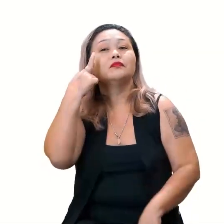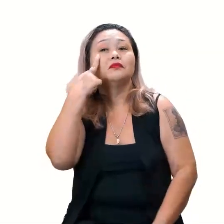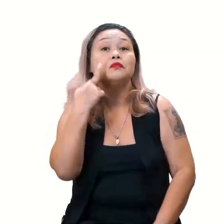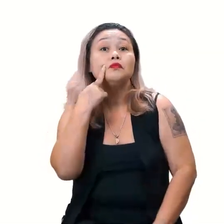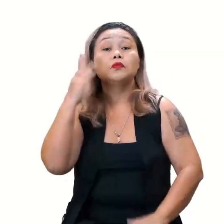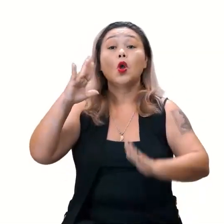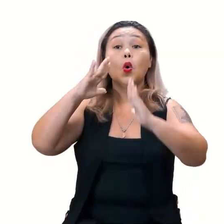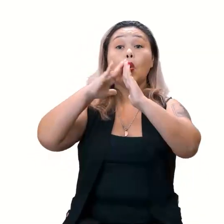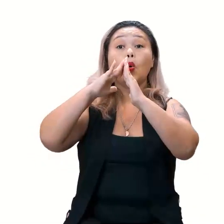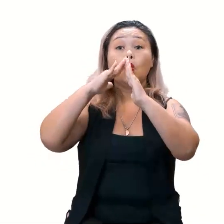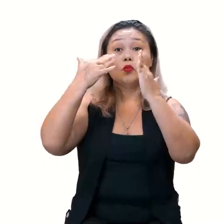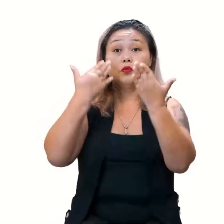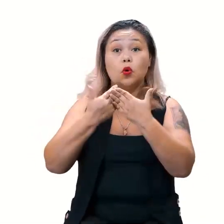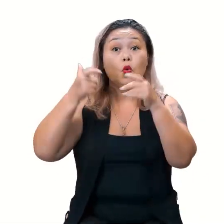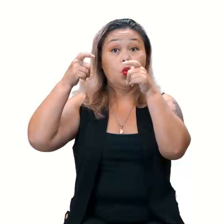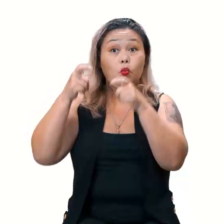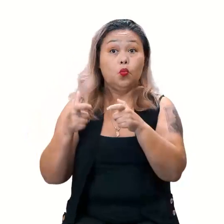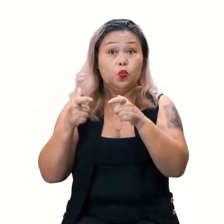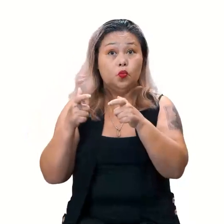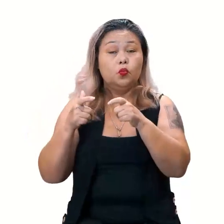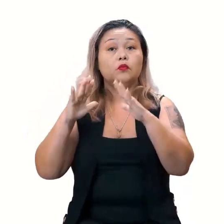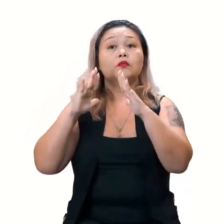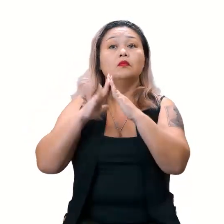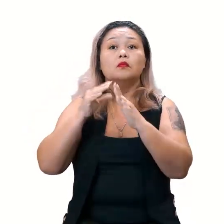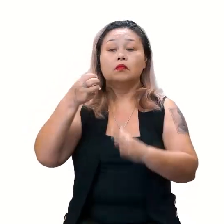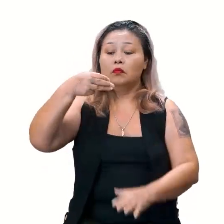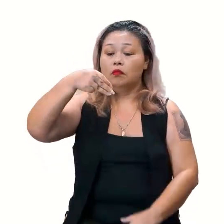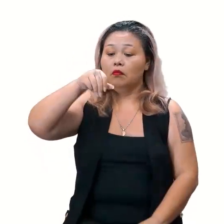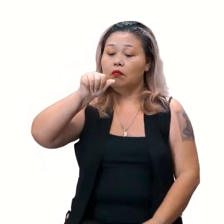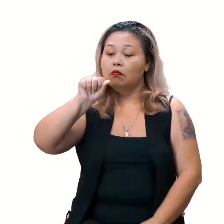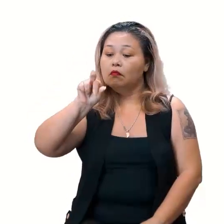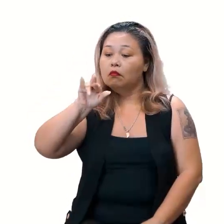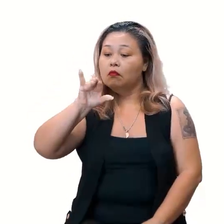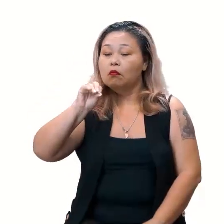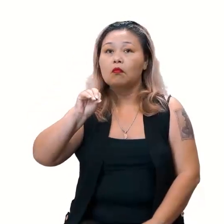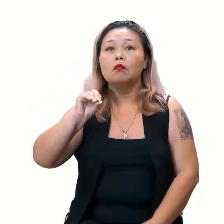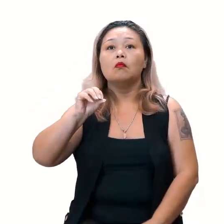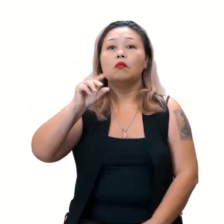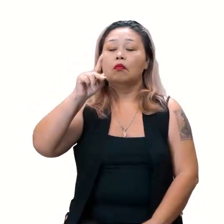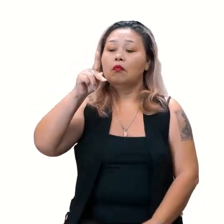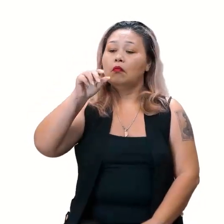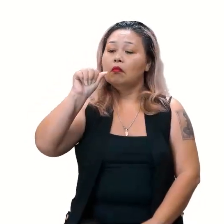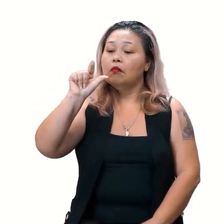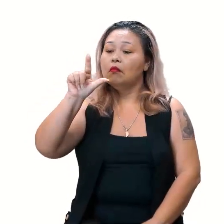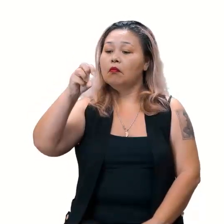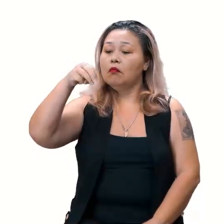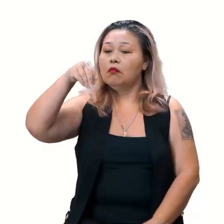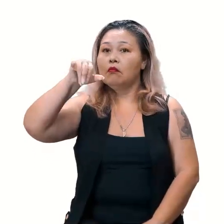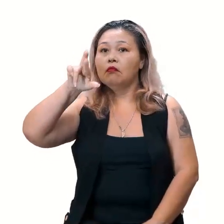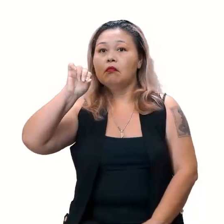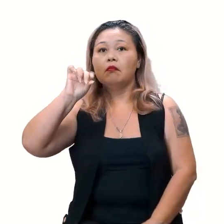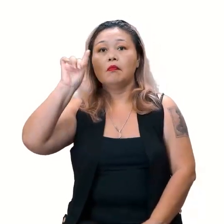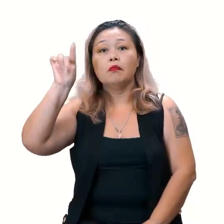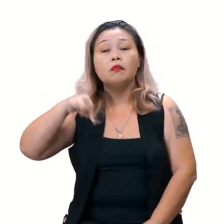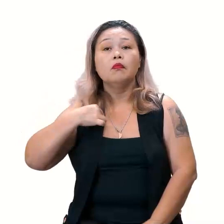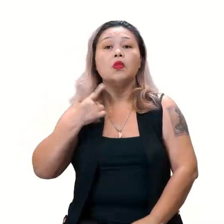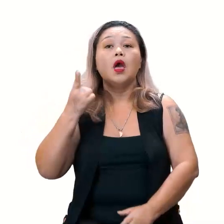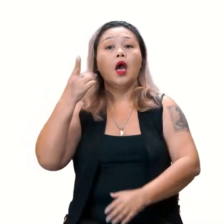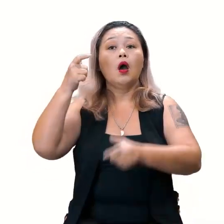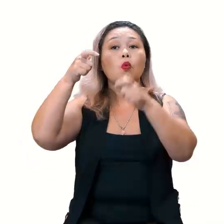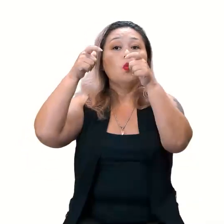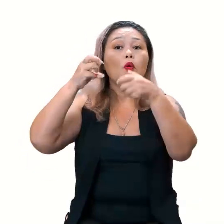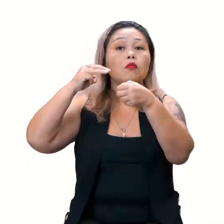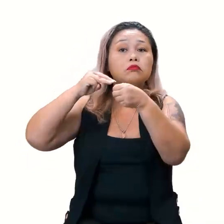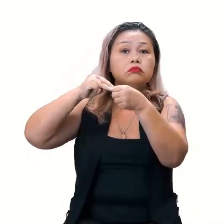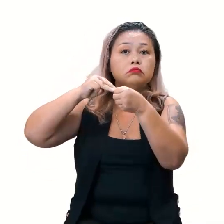lá. Escola Mário Palmeiro, em Montenegro, Rondônia.